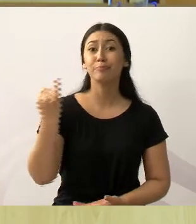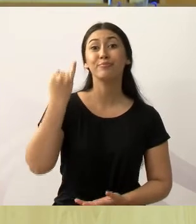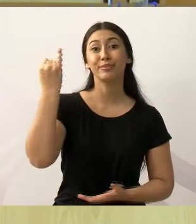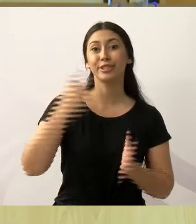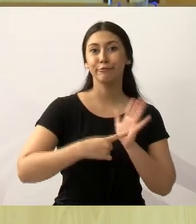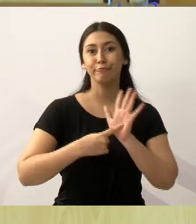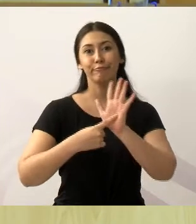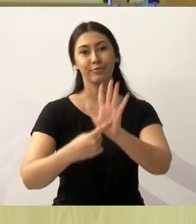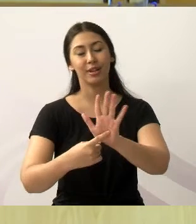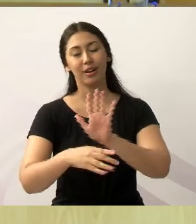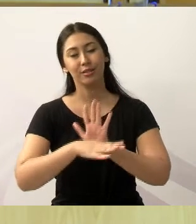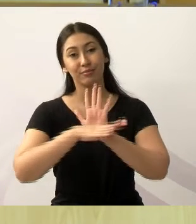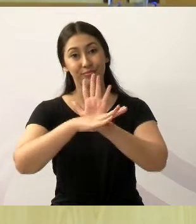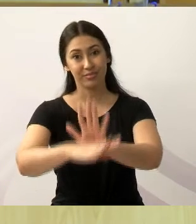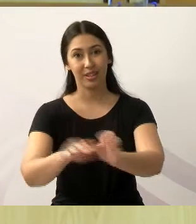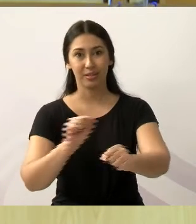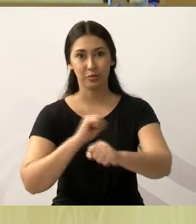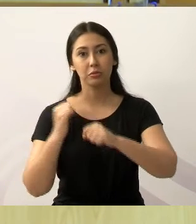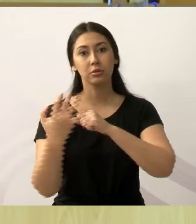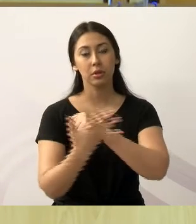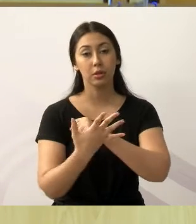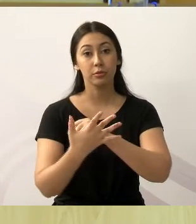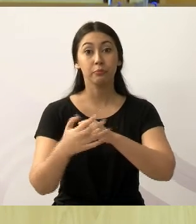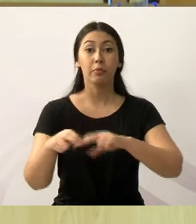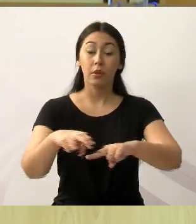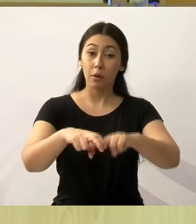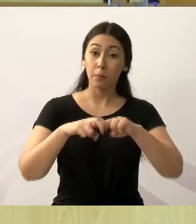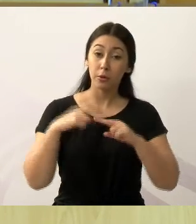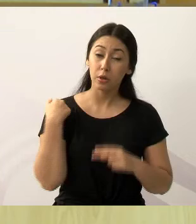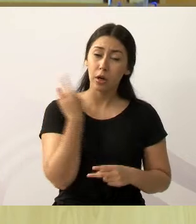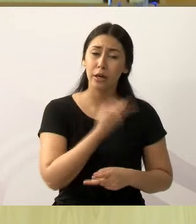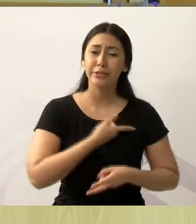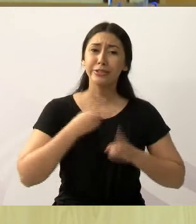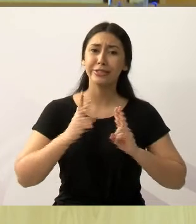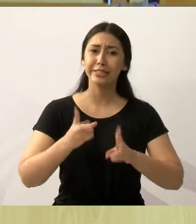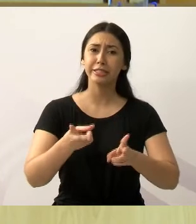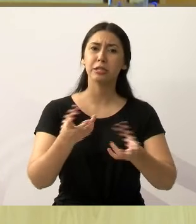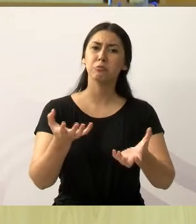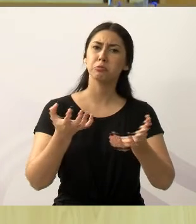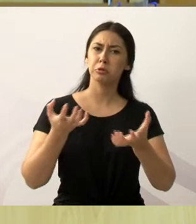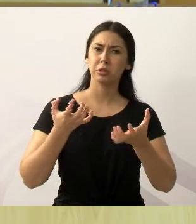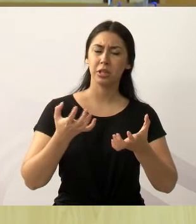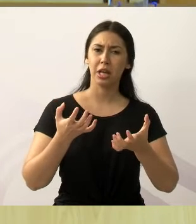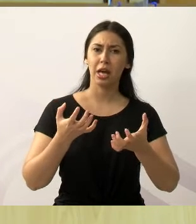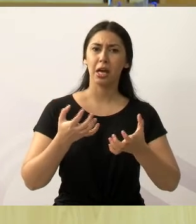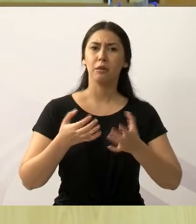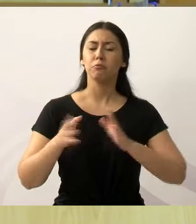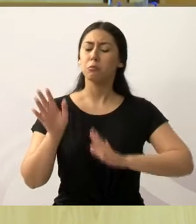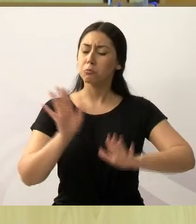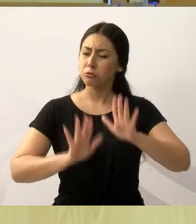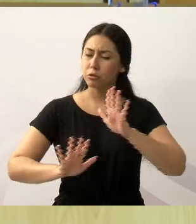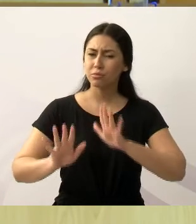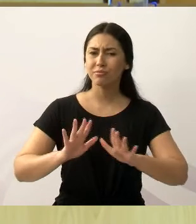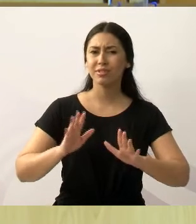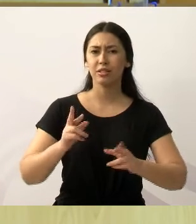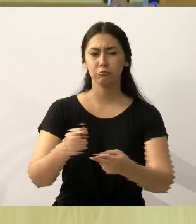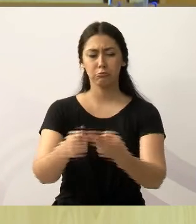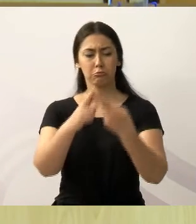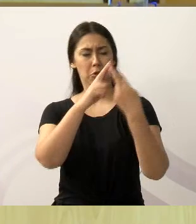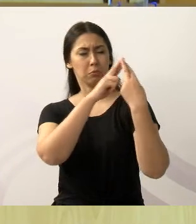junto à sociedade motivo pelo qual procuramos sempre nos pautar pela mais alta responsabilidade